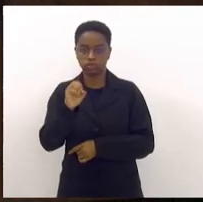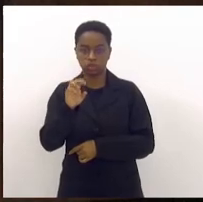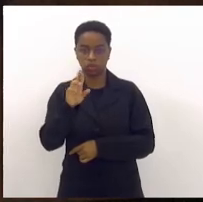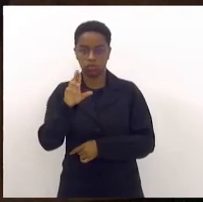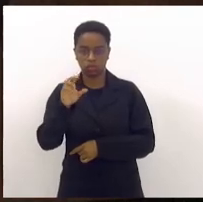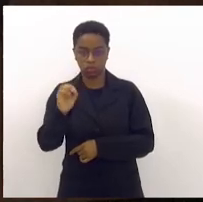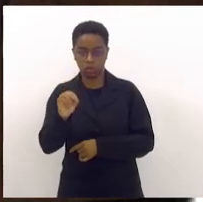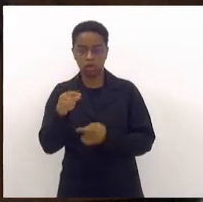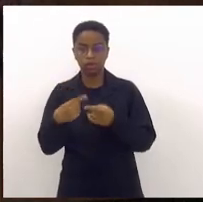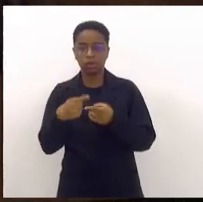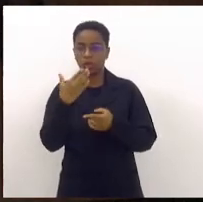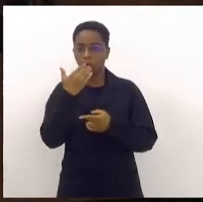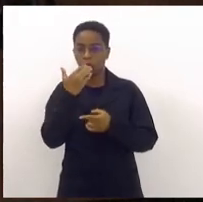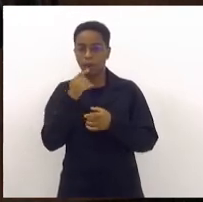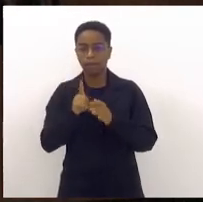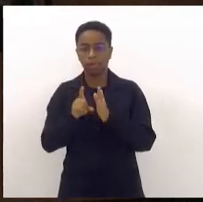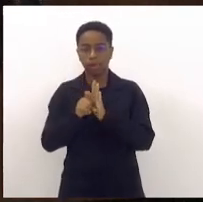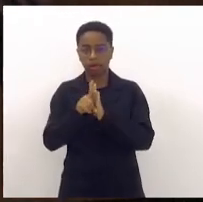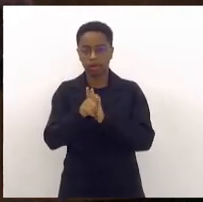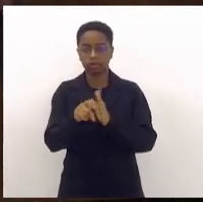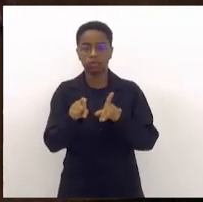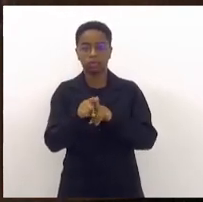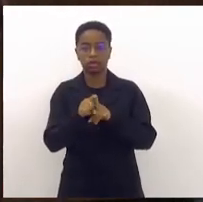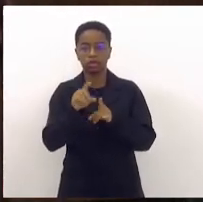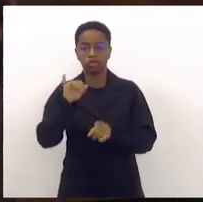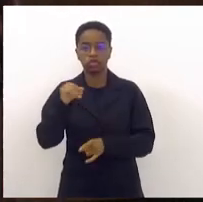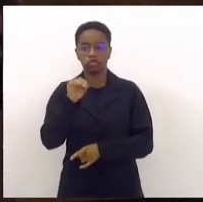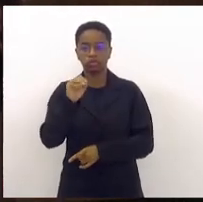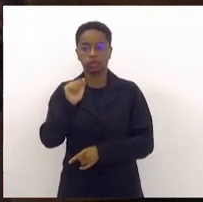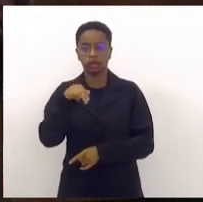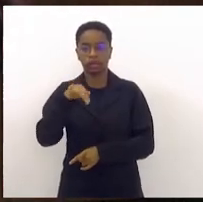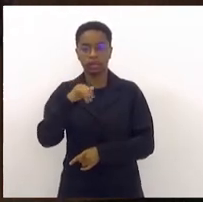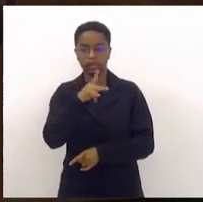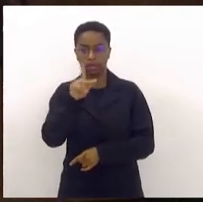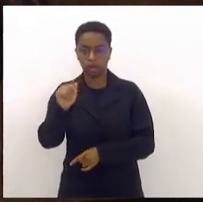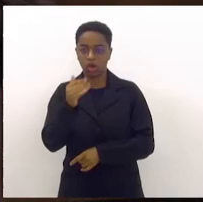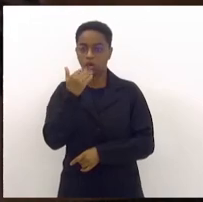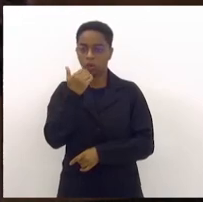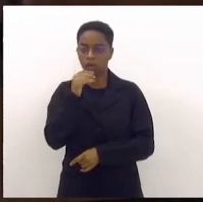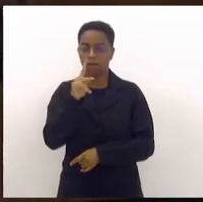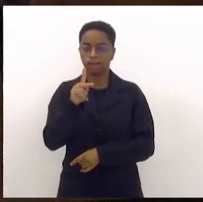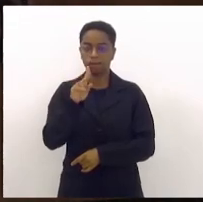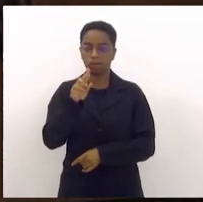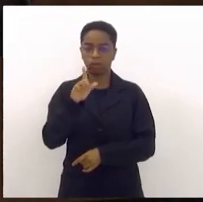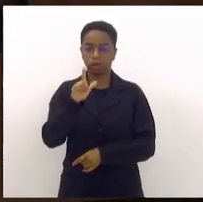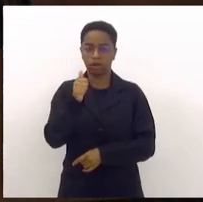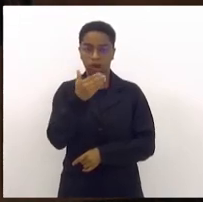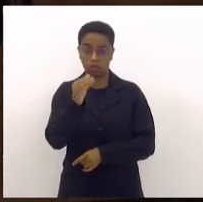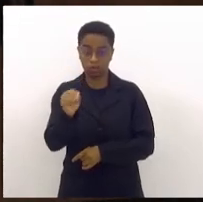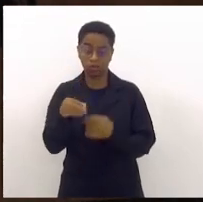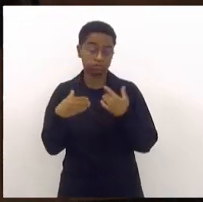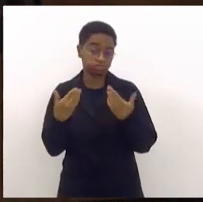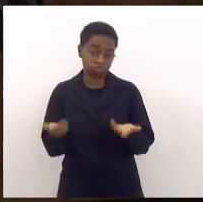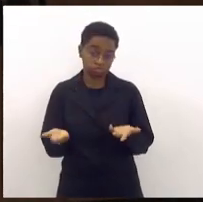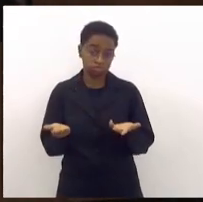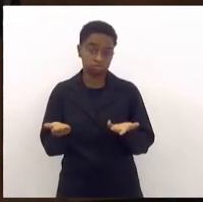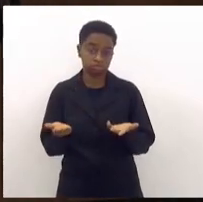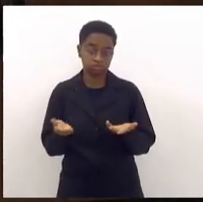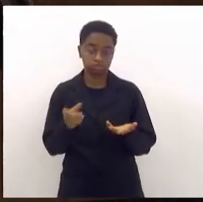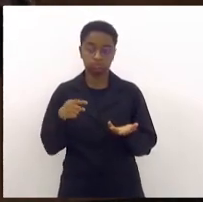lagarta da soja, a joaninha que pega o pulgão, né, da mandioca. Então,